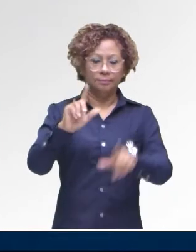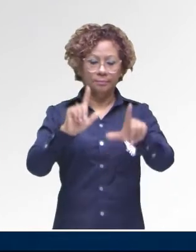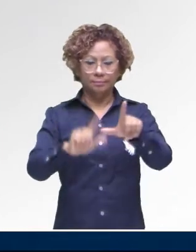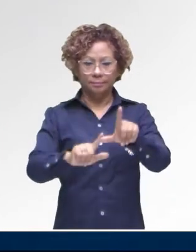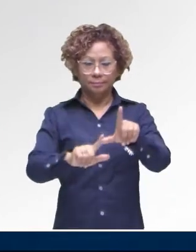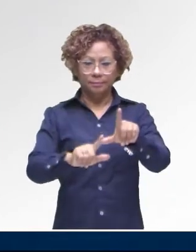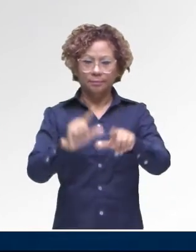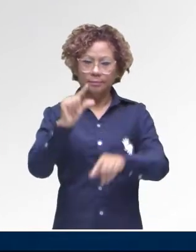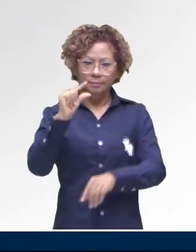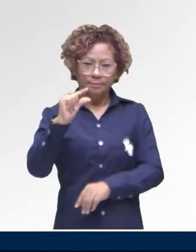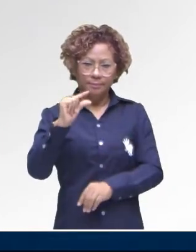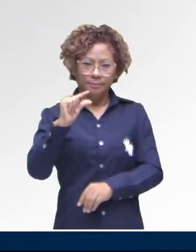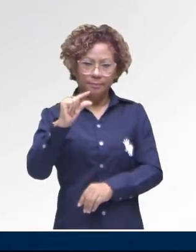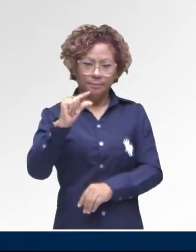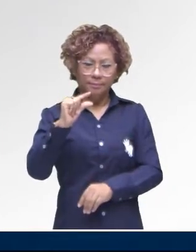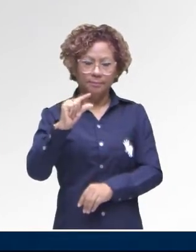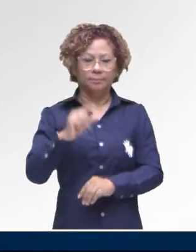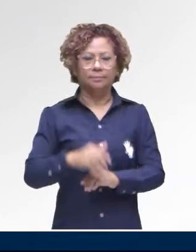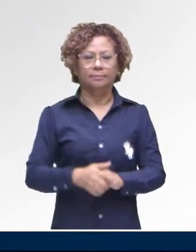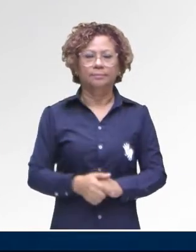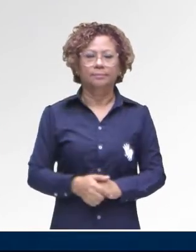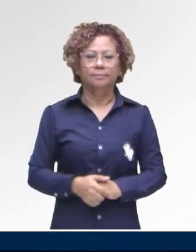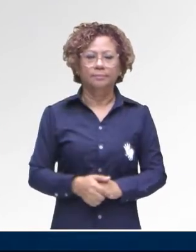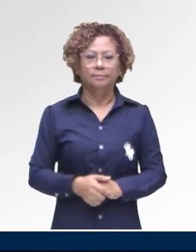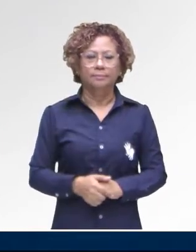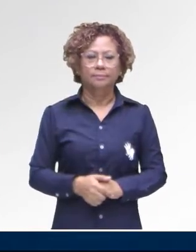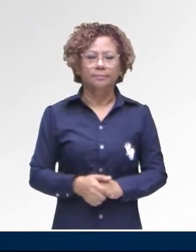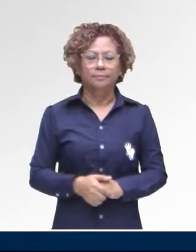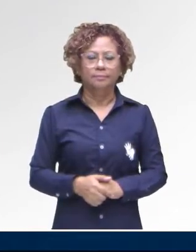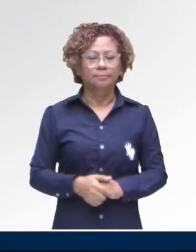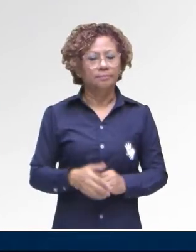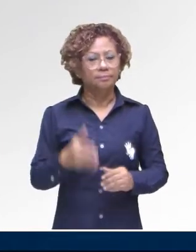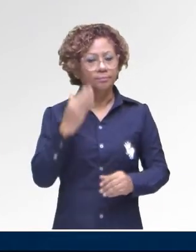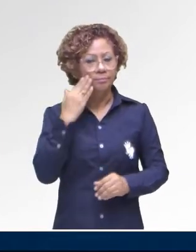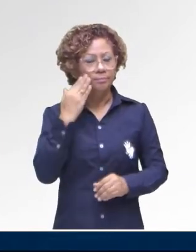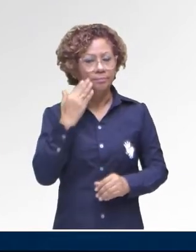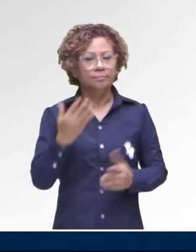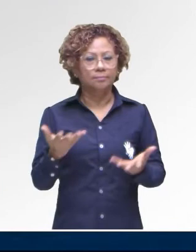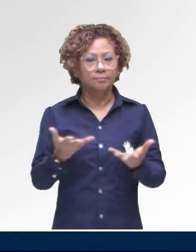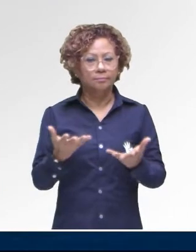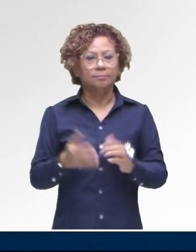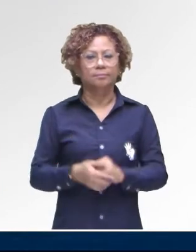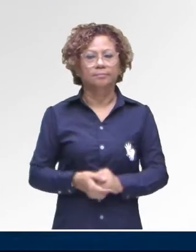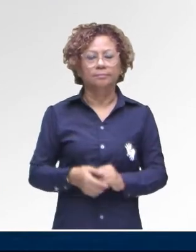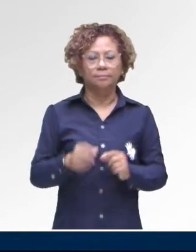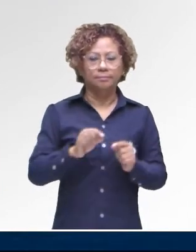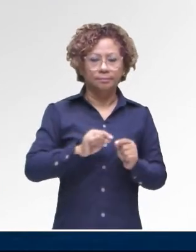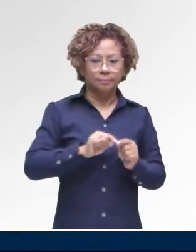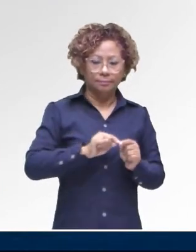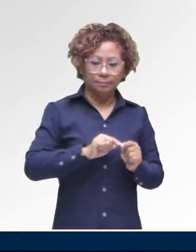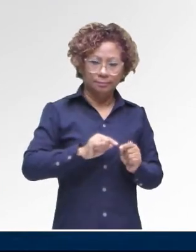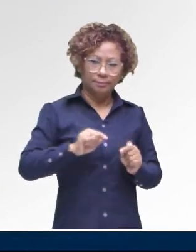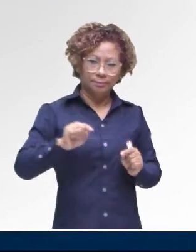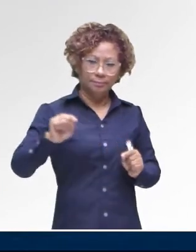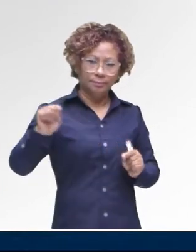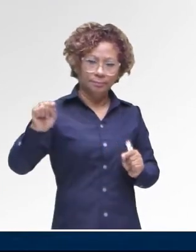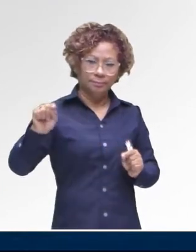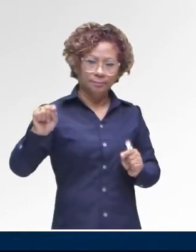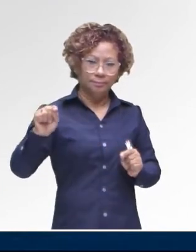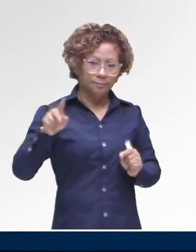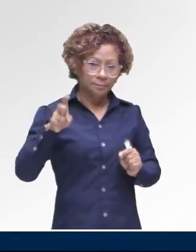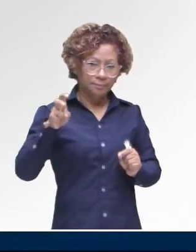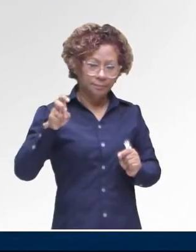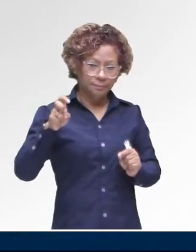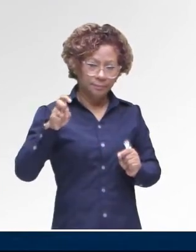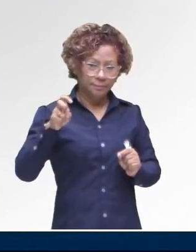latino. Muito bem. Vamos aqui, então. Olha só. Temos aqui vários pontos